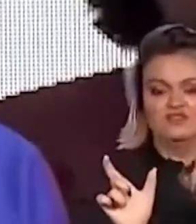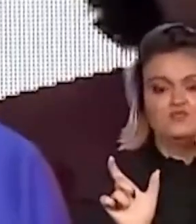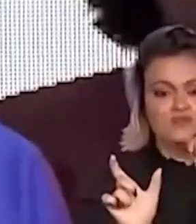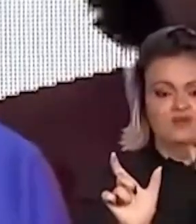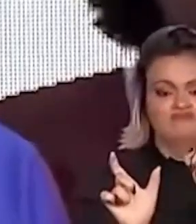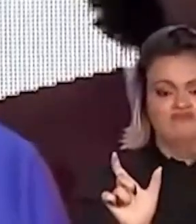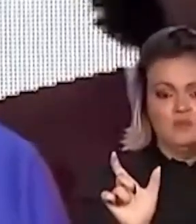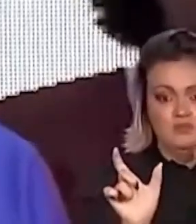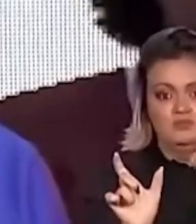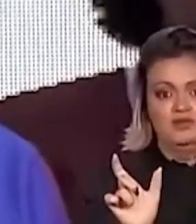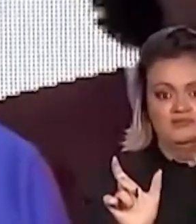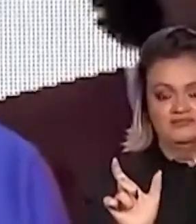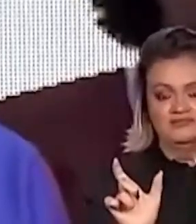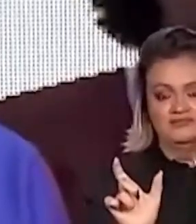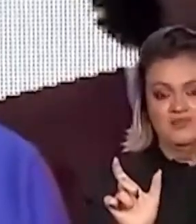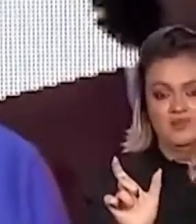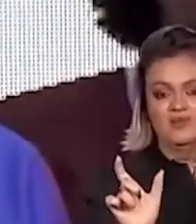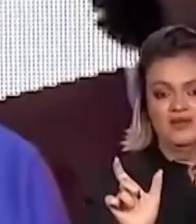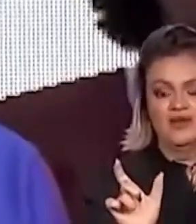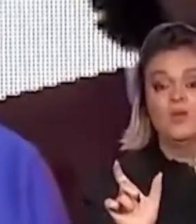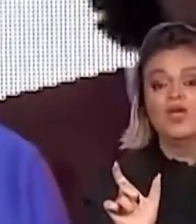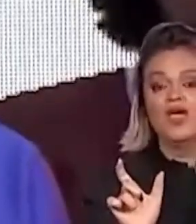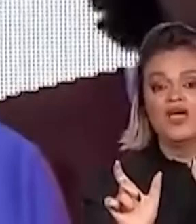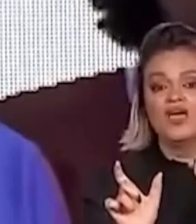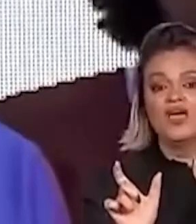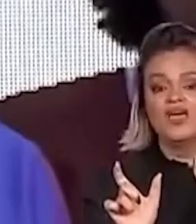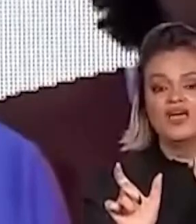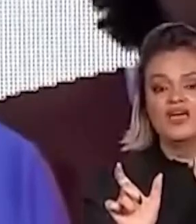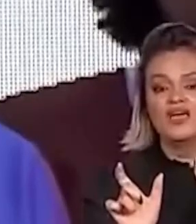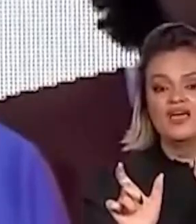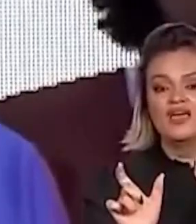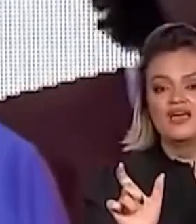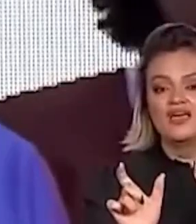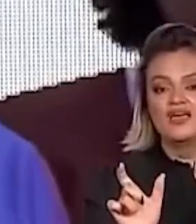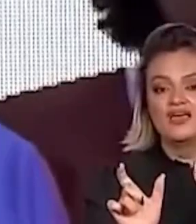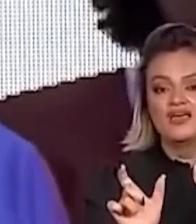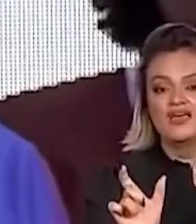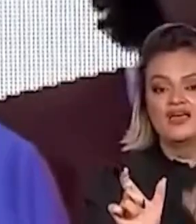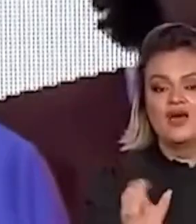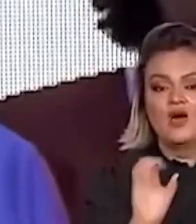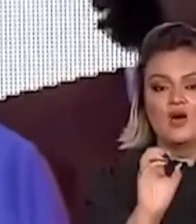Uma única palavra. E essa mágica palavra chama-se